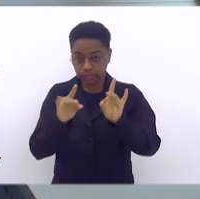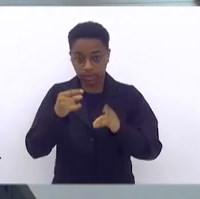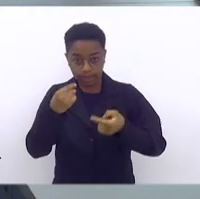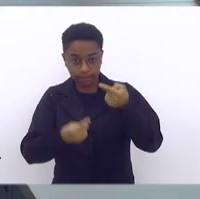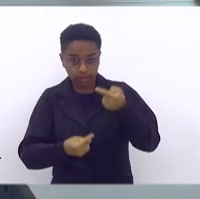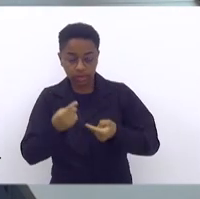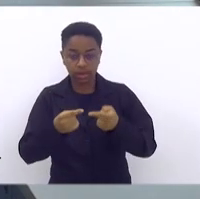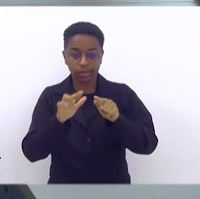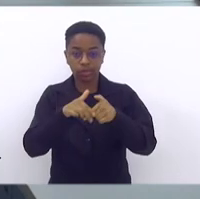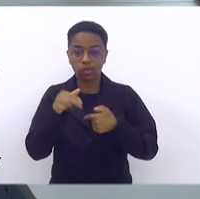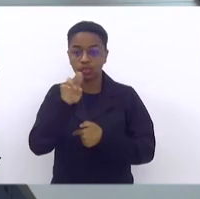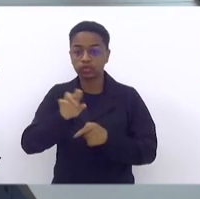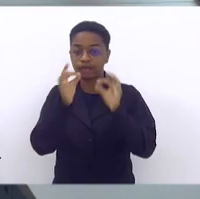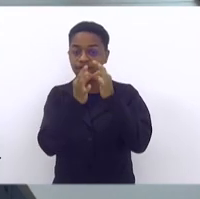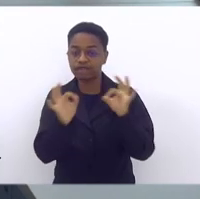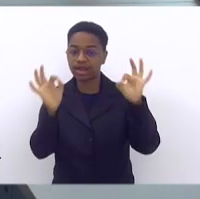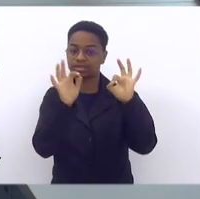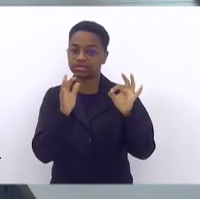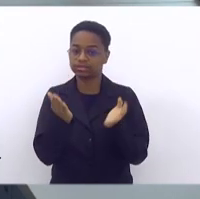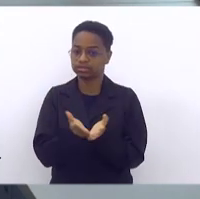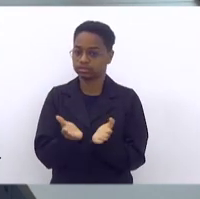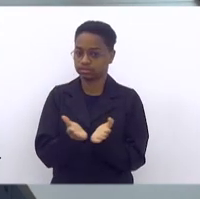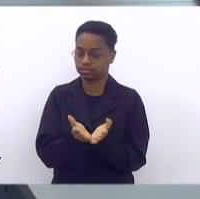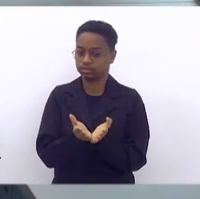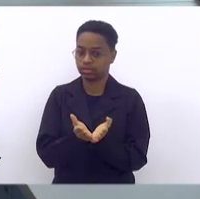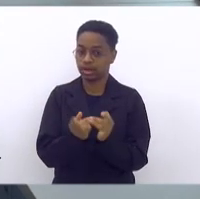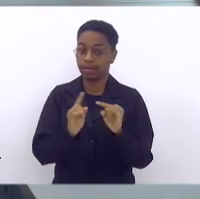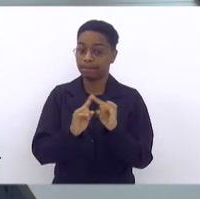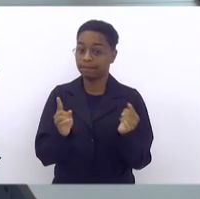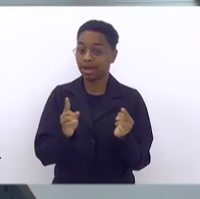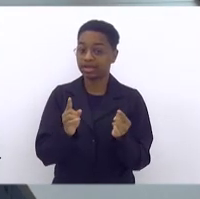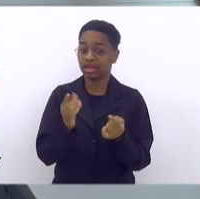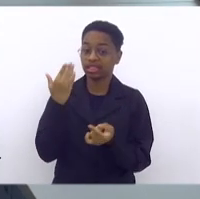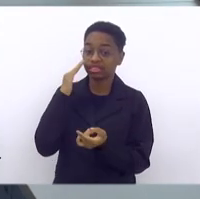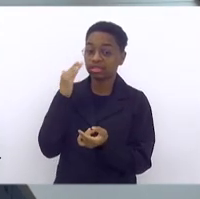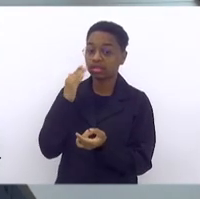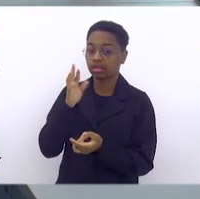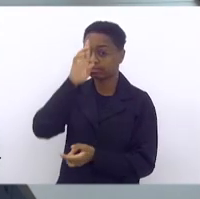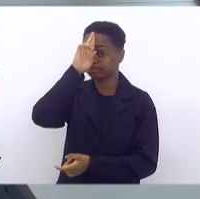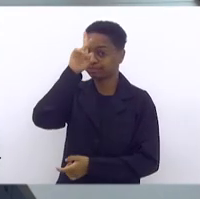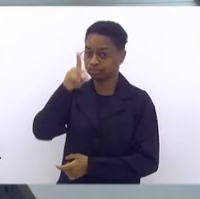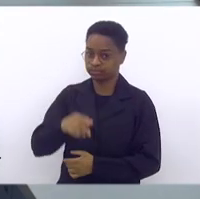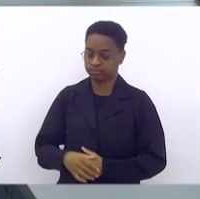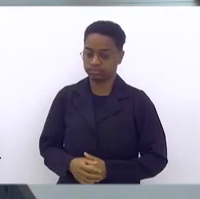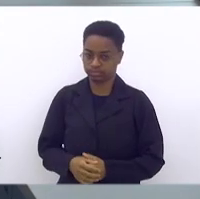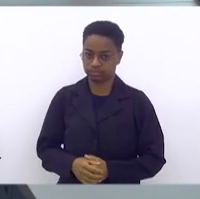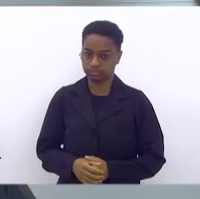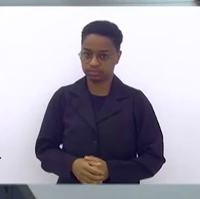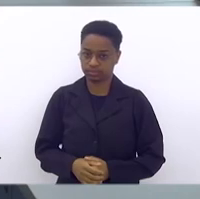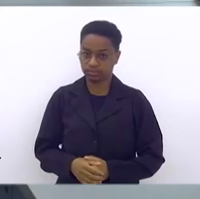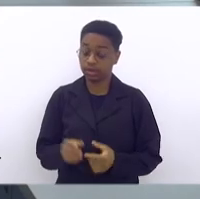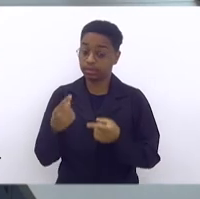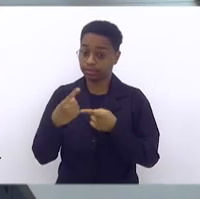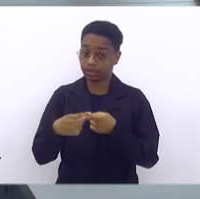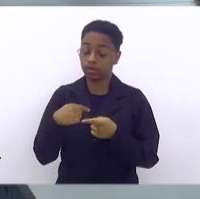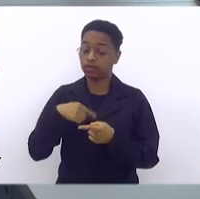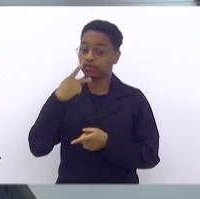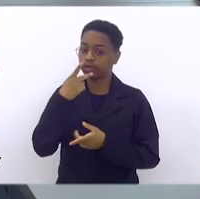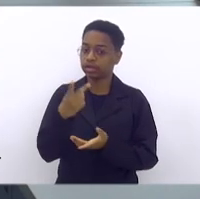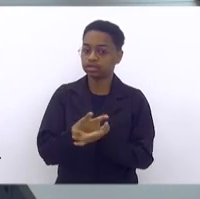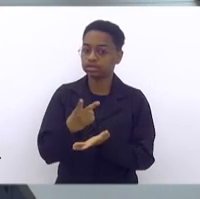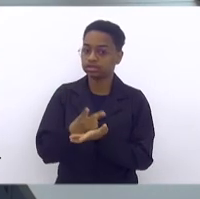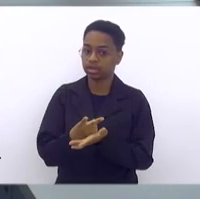um trecho bíblico mal interpretado. Eu sempre cito no plenário